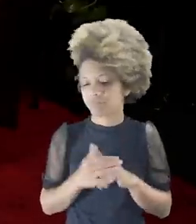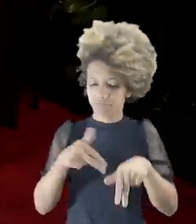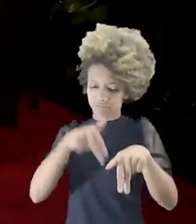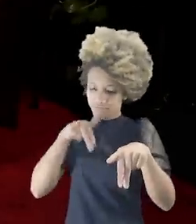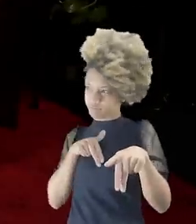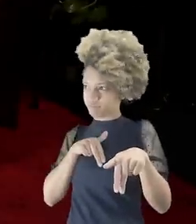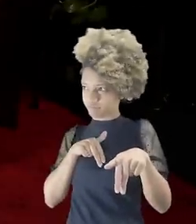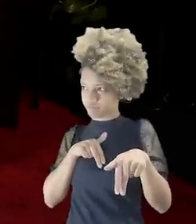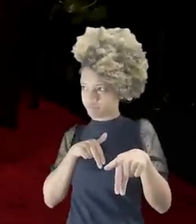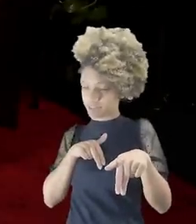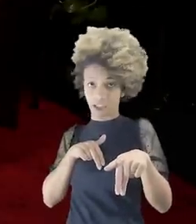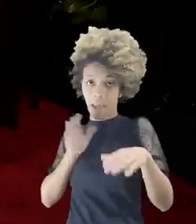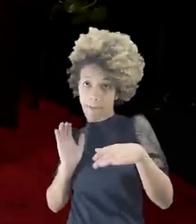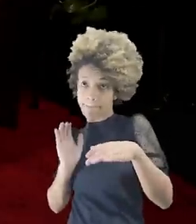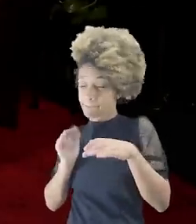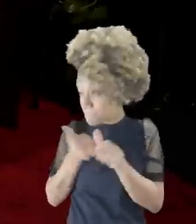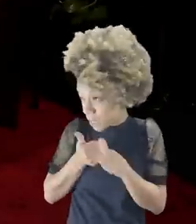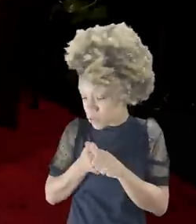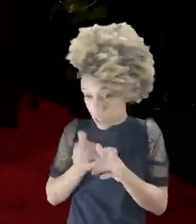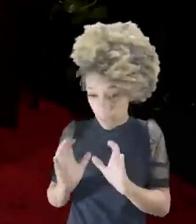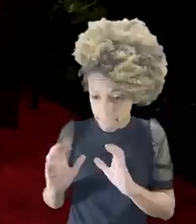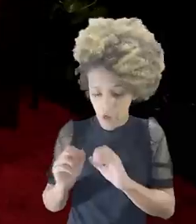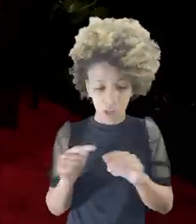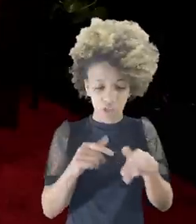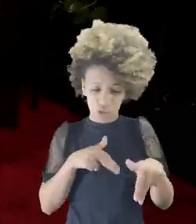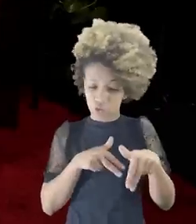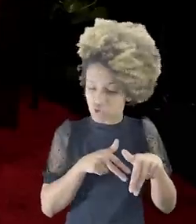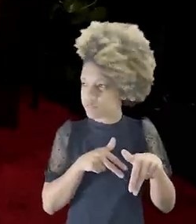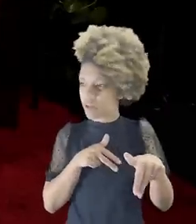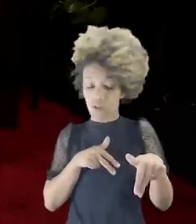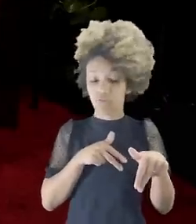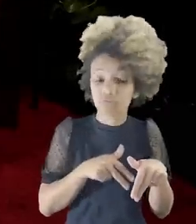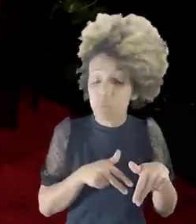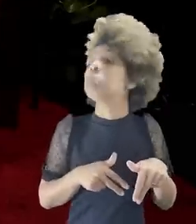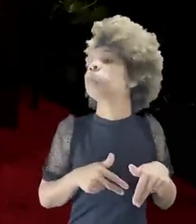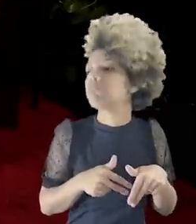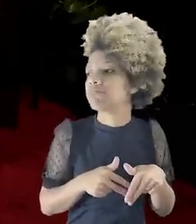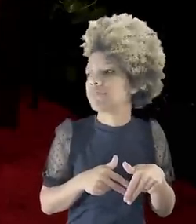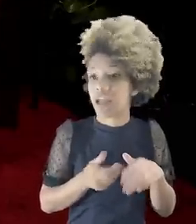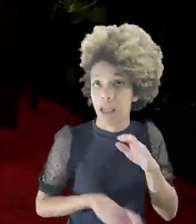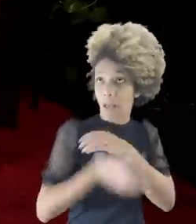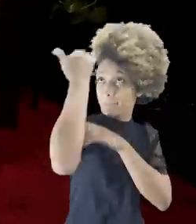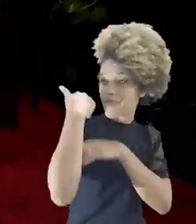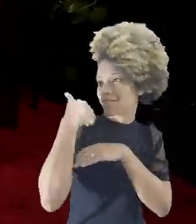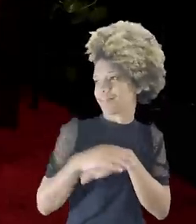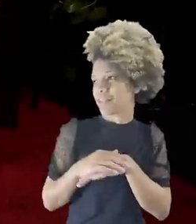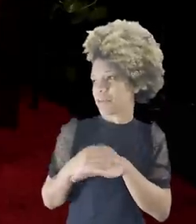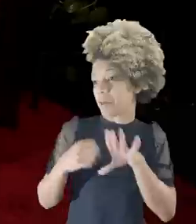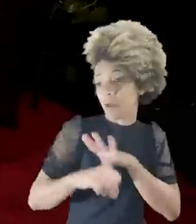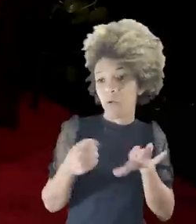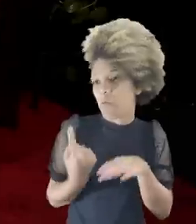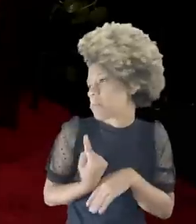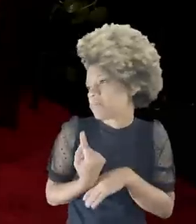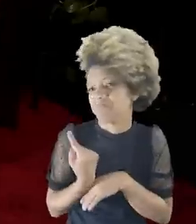Um metro para trás de mim a bola vai eu tô pertinho a bola chega nele eu chego pra contestar é arremessou por cima de mim e meteu